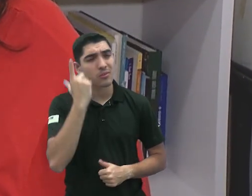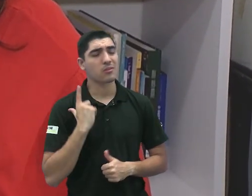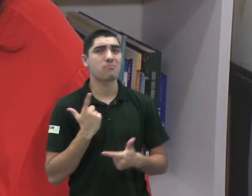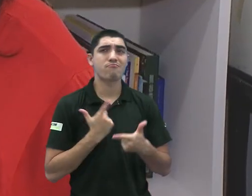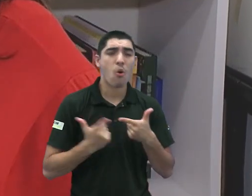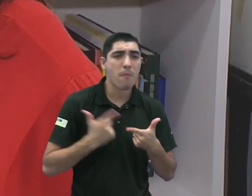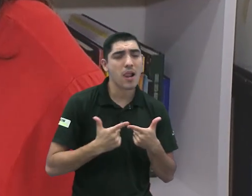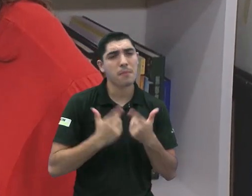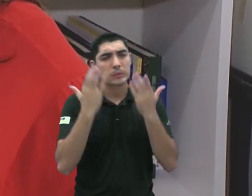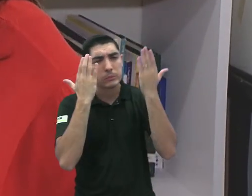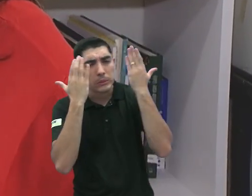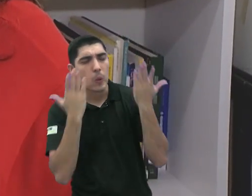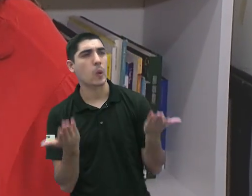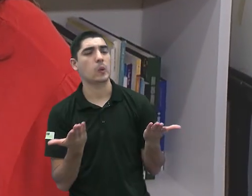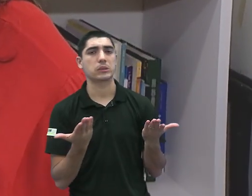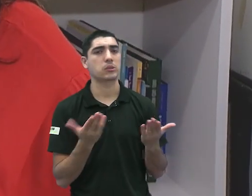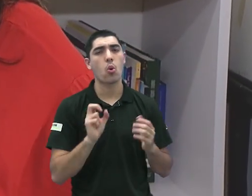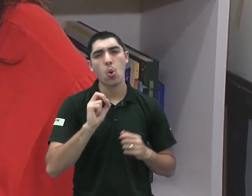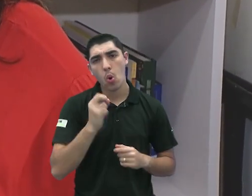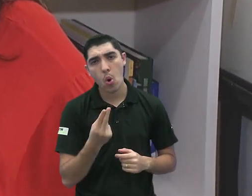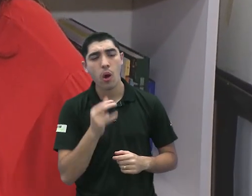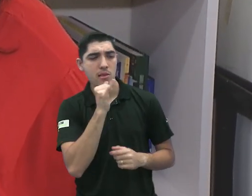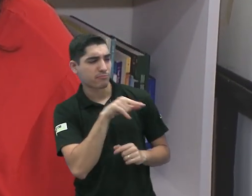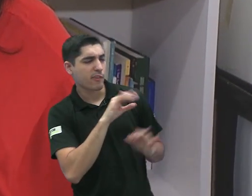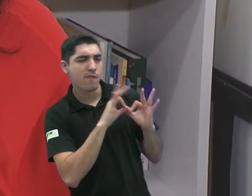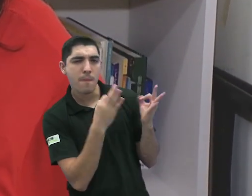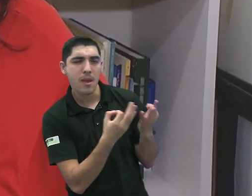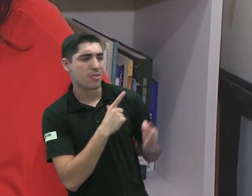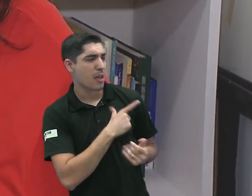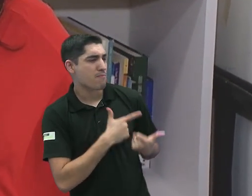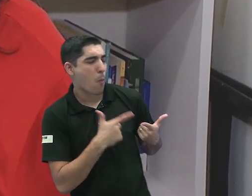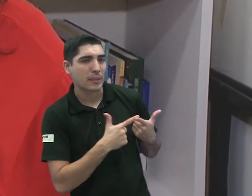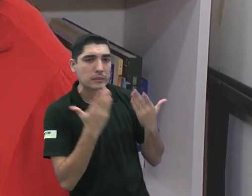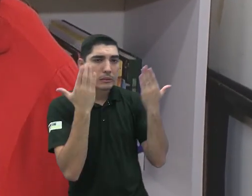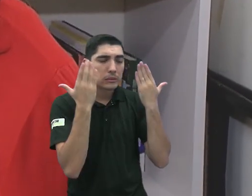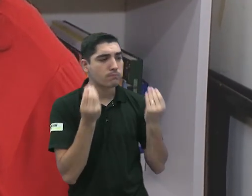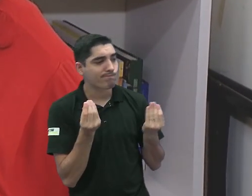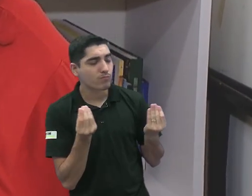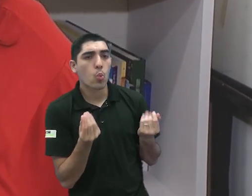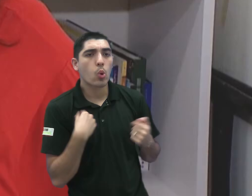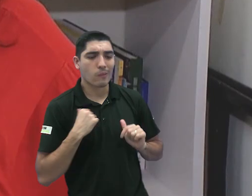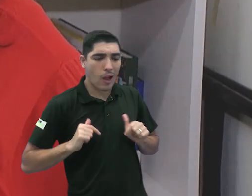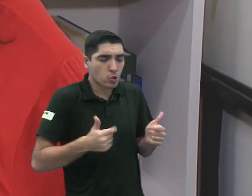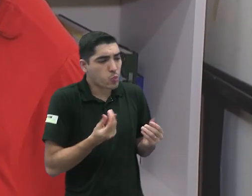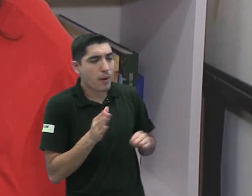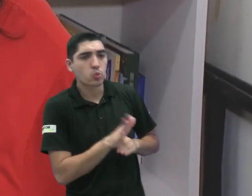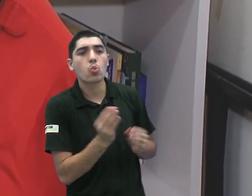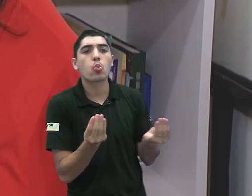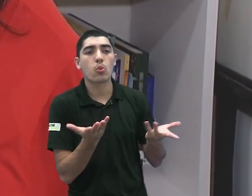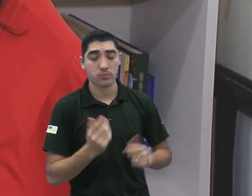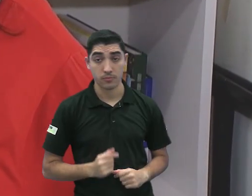passando por um problema psicológico, mas, ou tem alguém da família também que está passando por esse problema e não sabe muito como proceder?